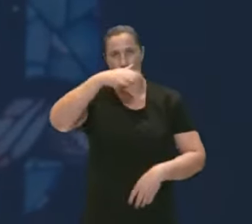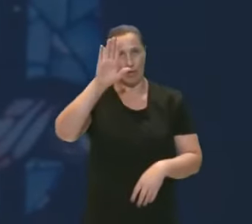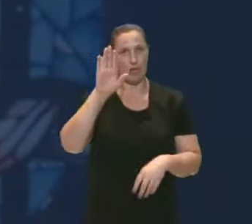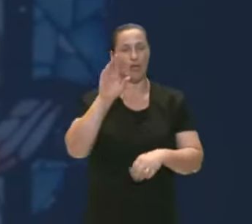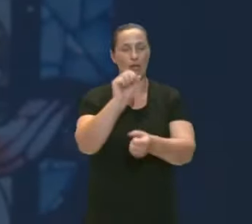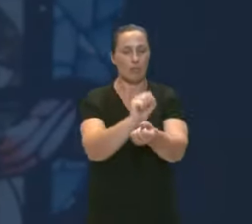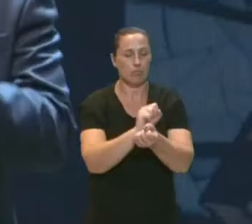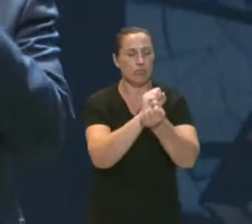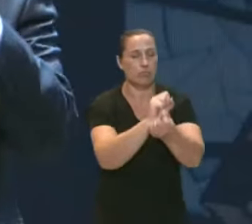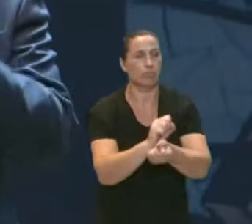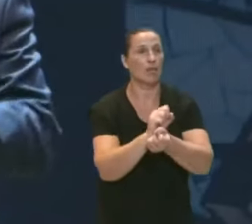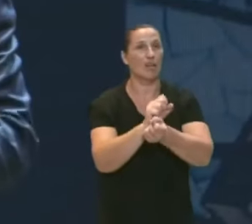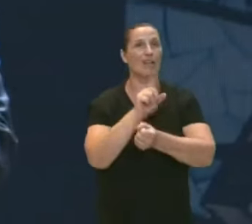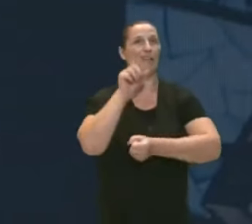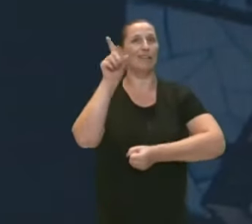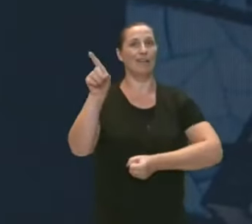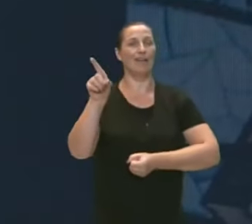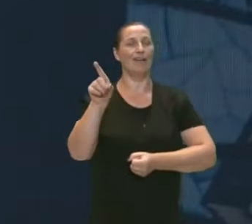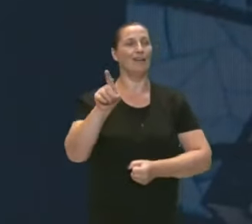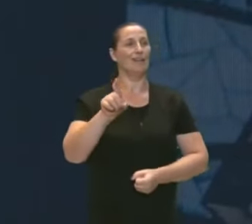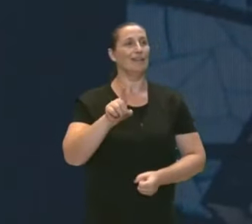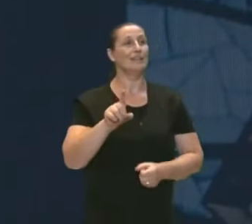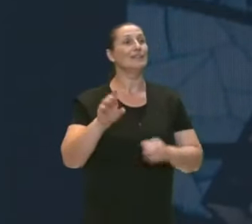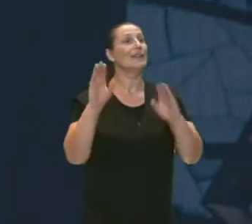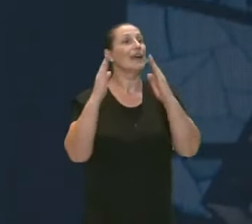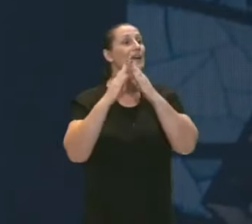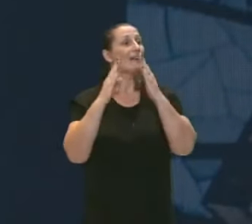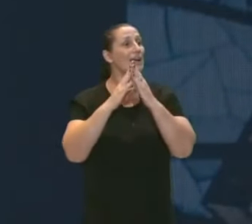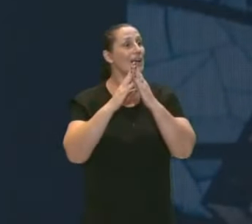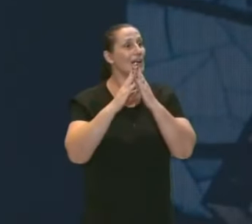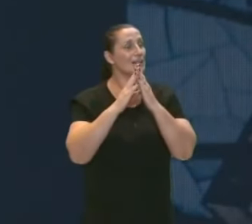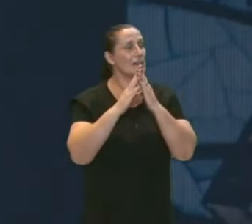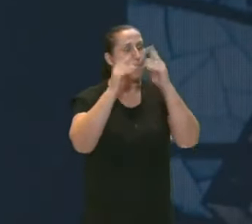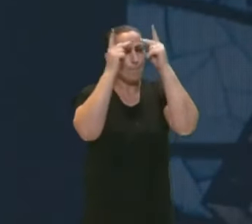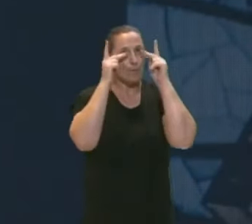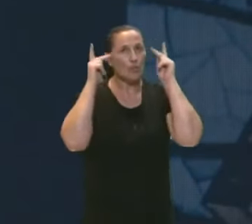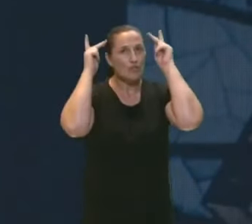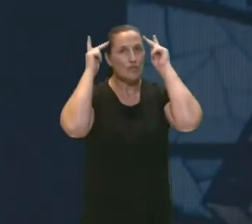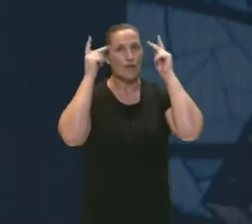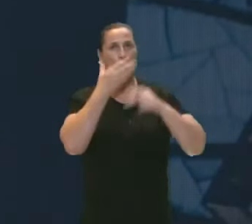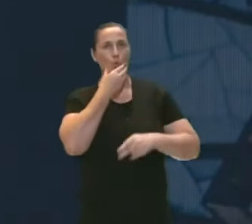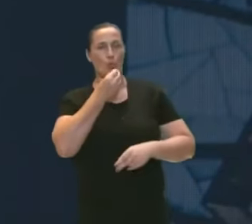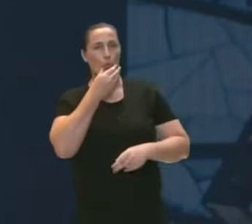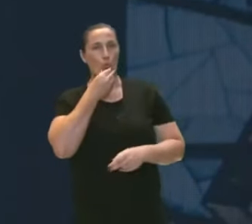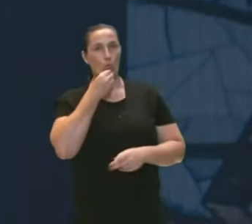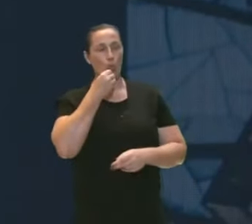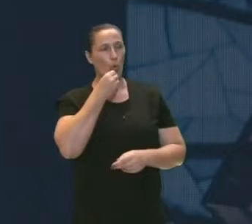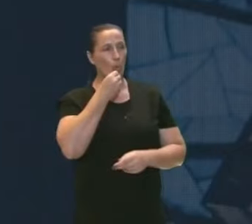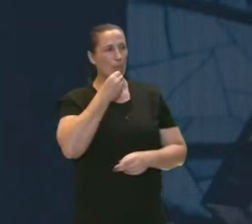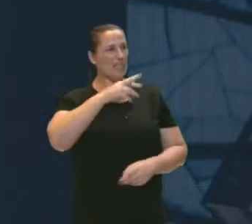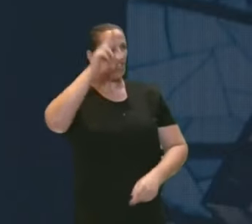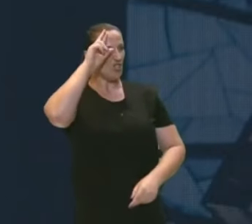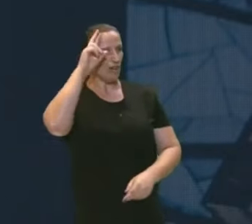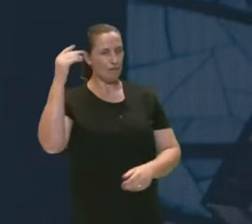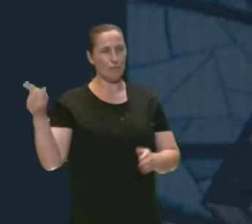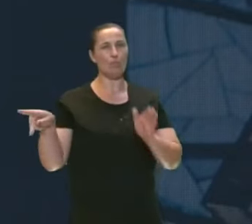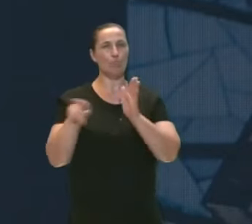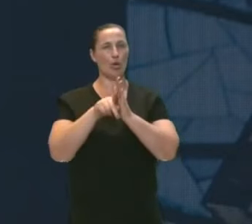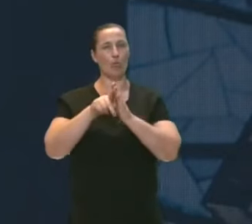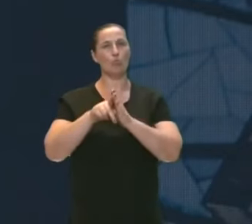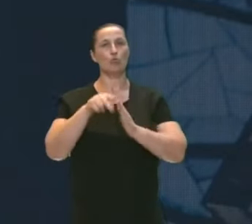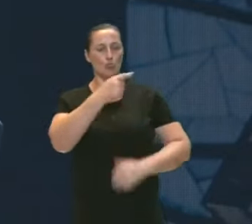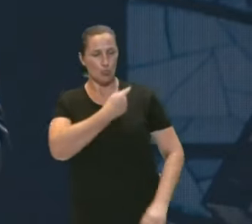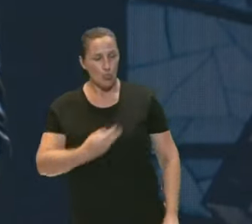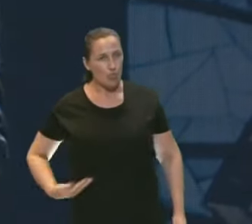escravo. Ele vai parar como escravo na casa de Potifar, um alto funcionário ali do governo. E então ele está